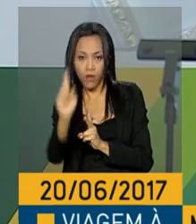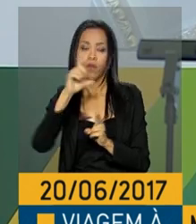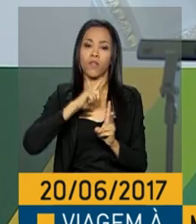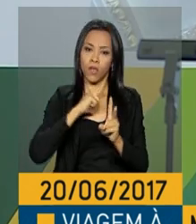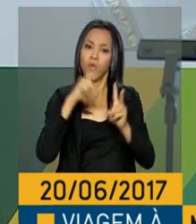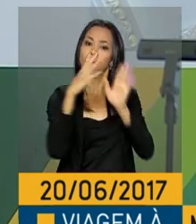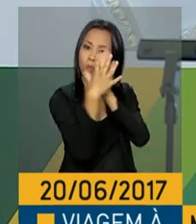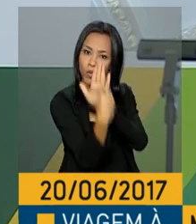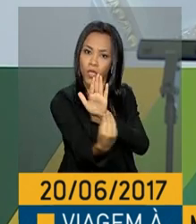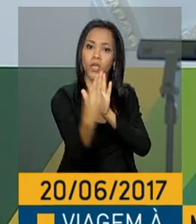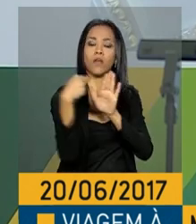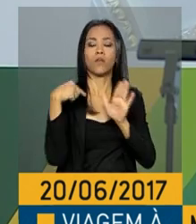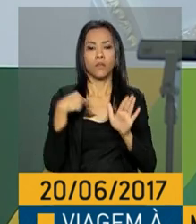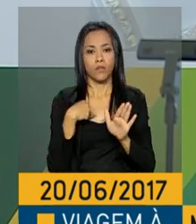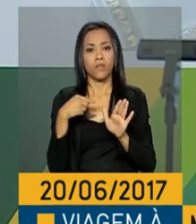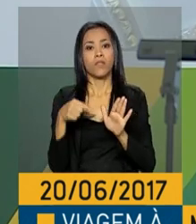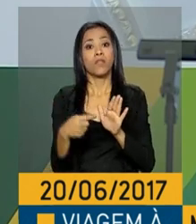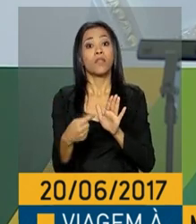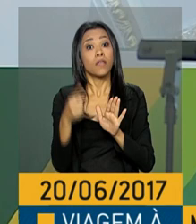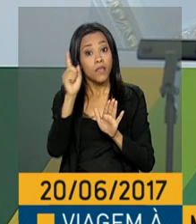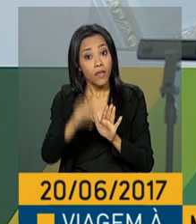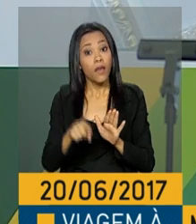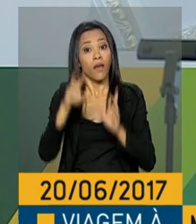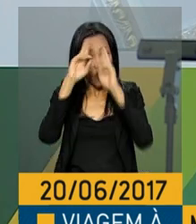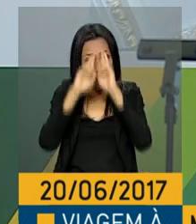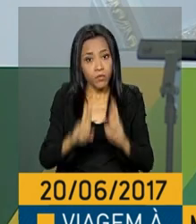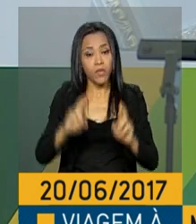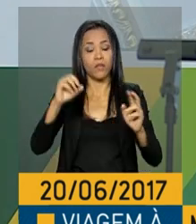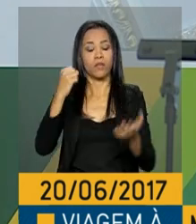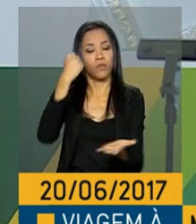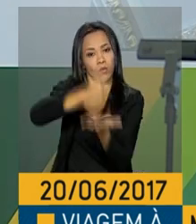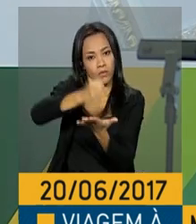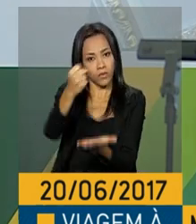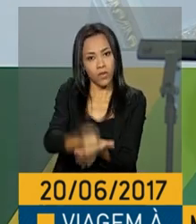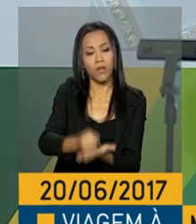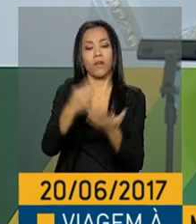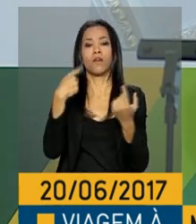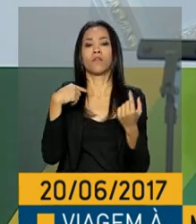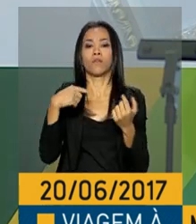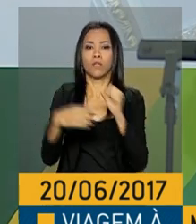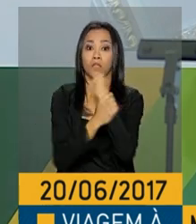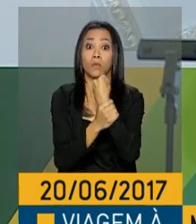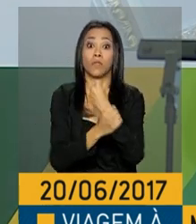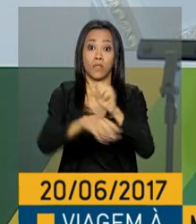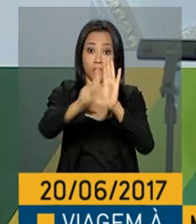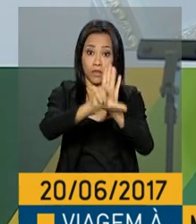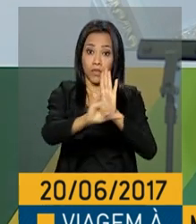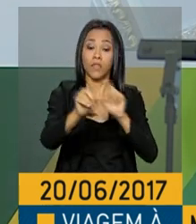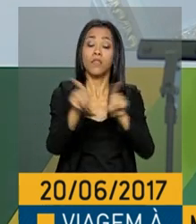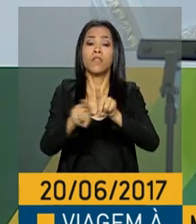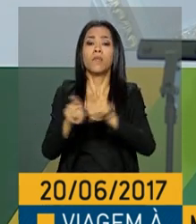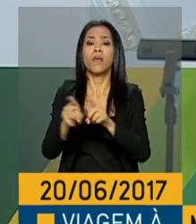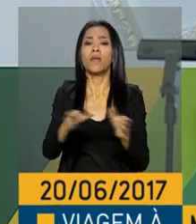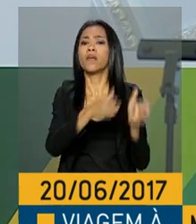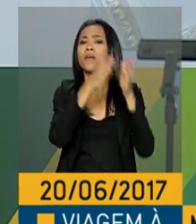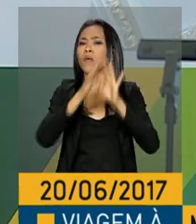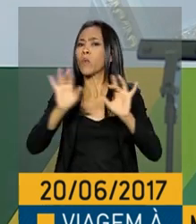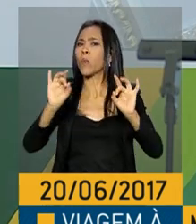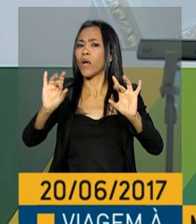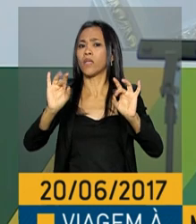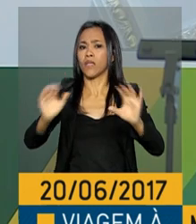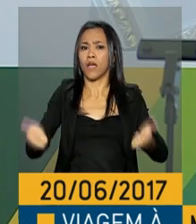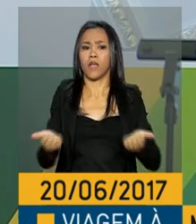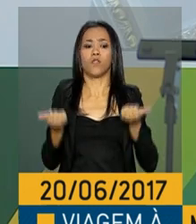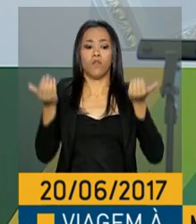valores chaves exatamente isso: a segurança jurídica, a racionalidade econômica e a qualidade dos